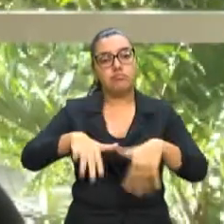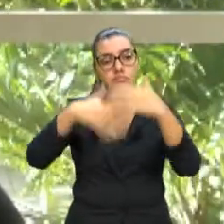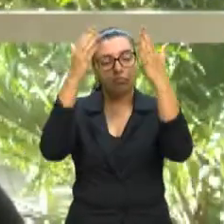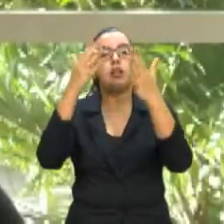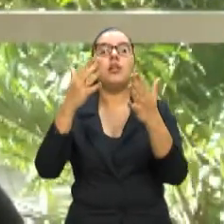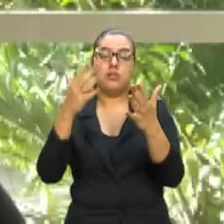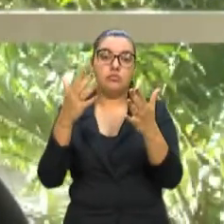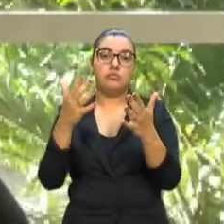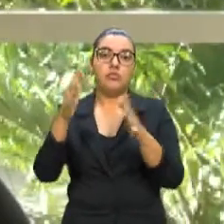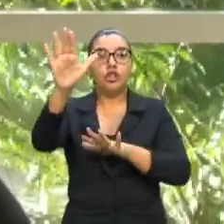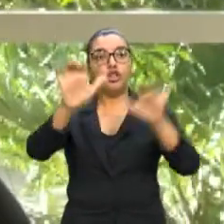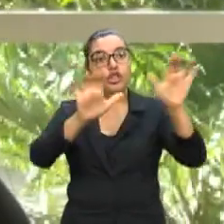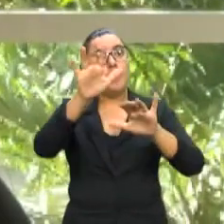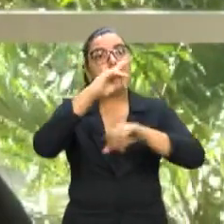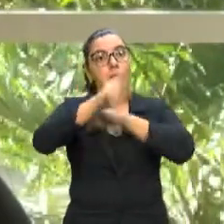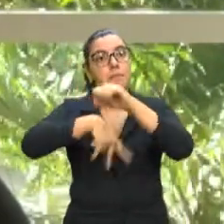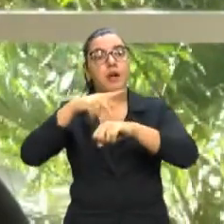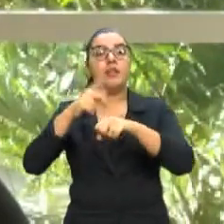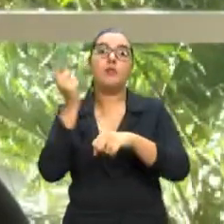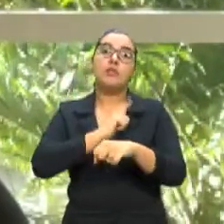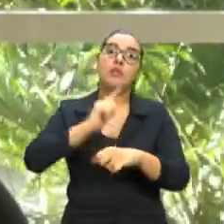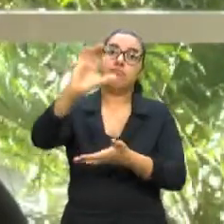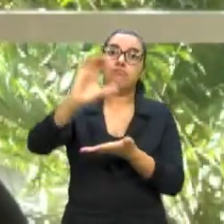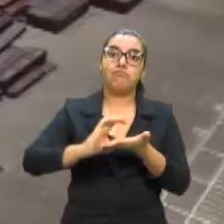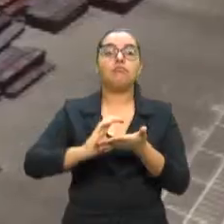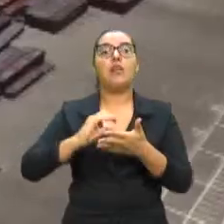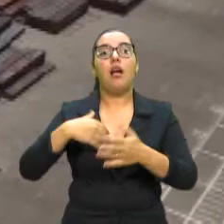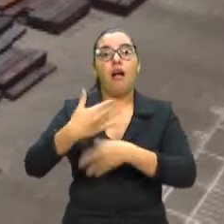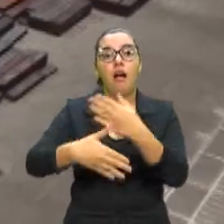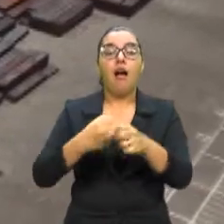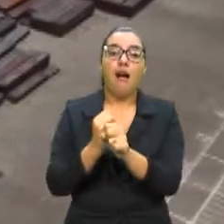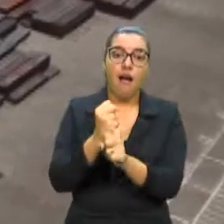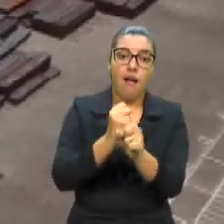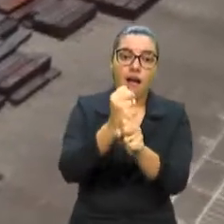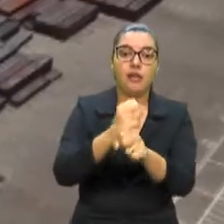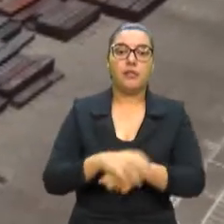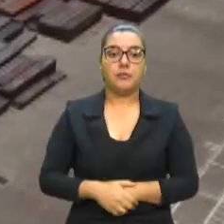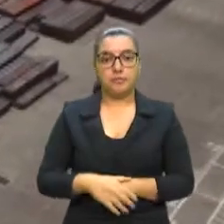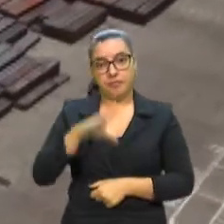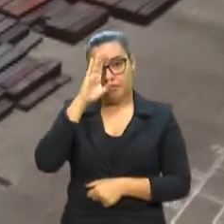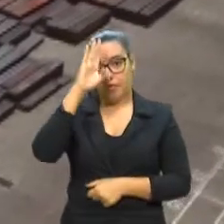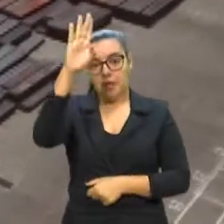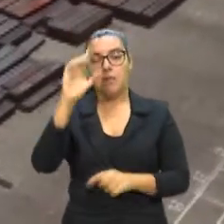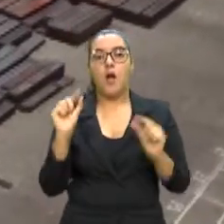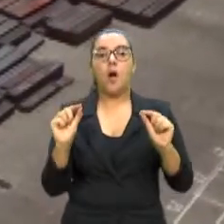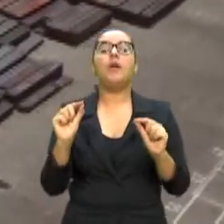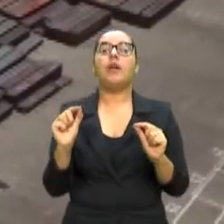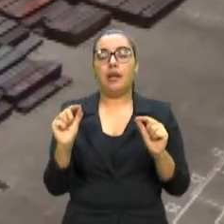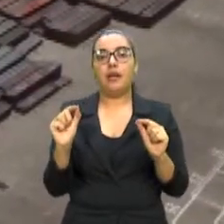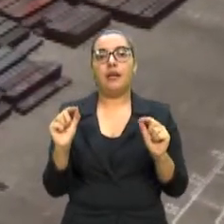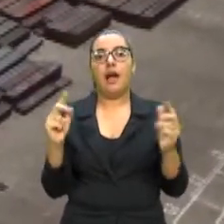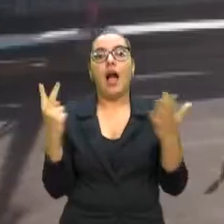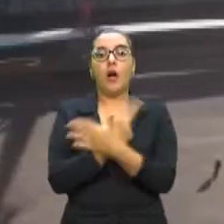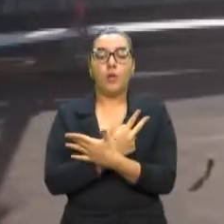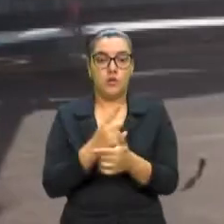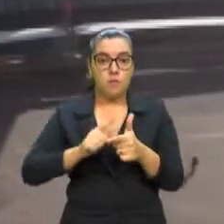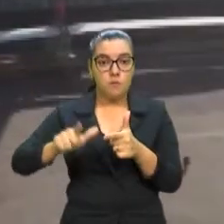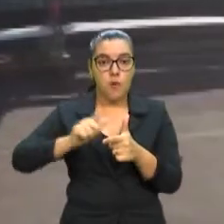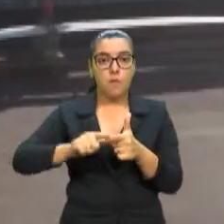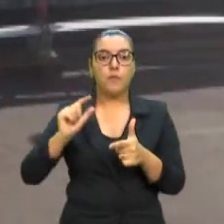investimentos estrangeiros ao longo dos próximos anos. Os principais fatores que acarretaram essa queda